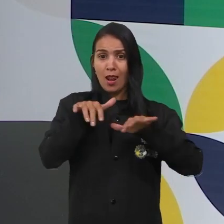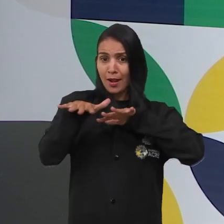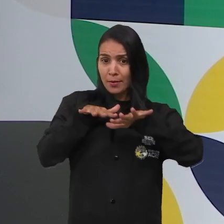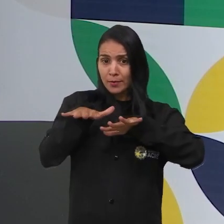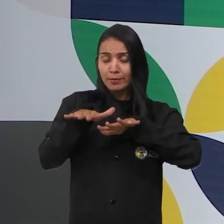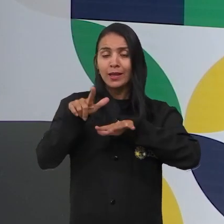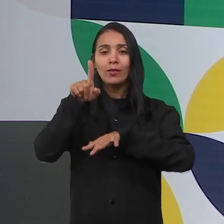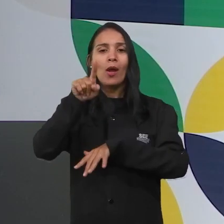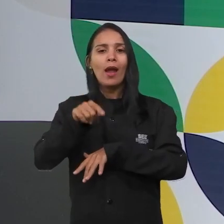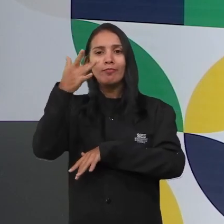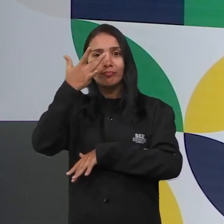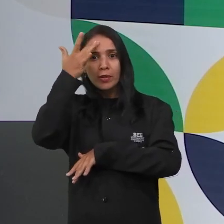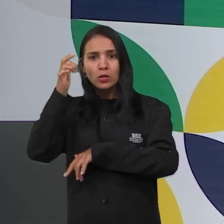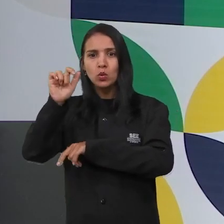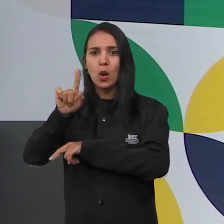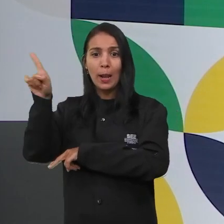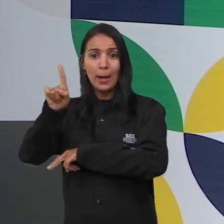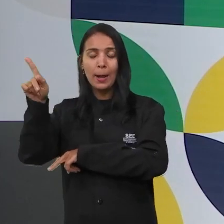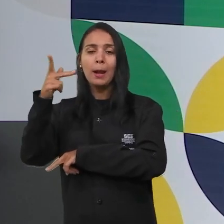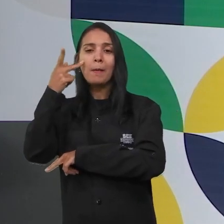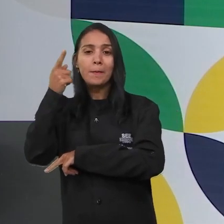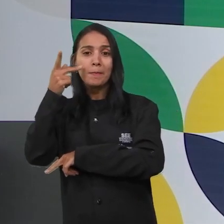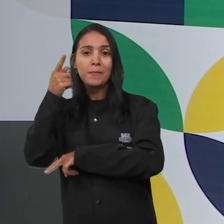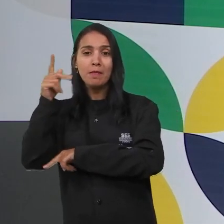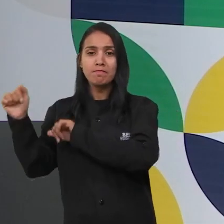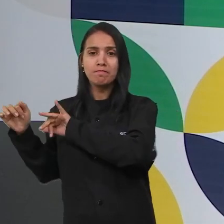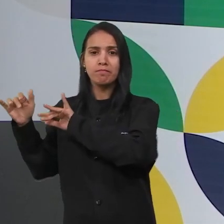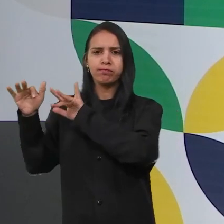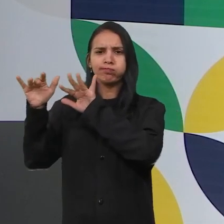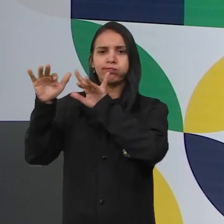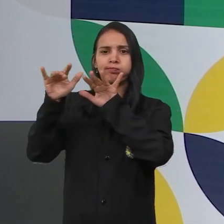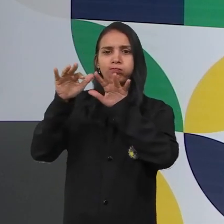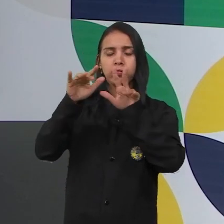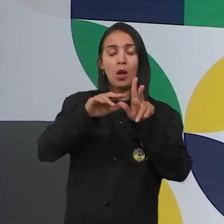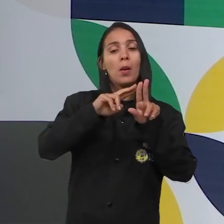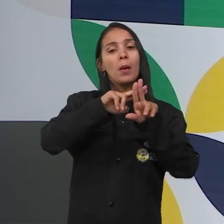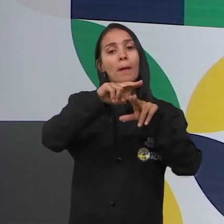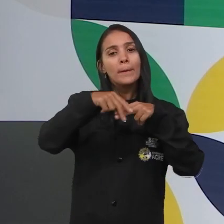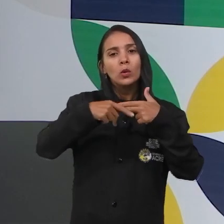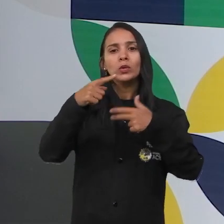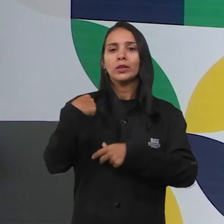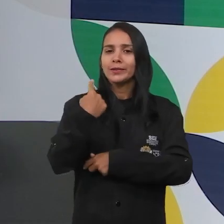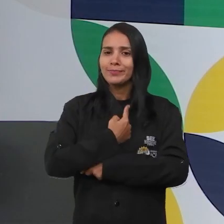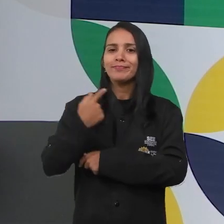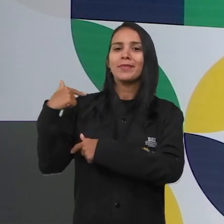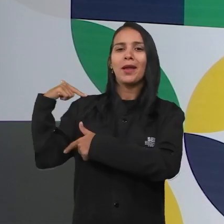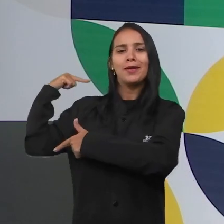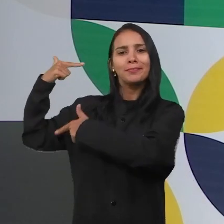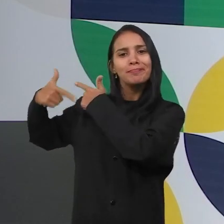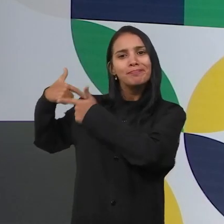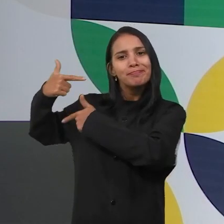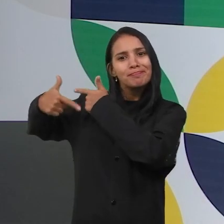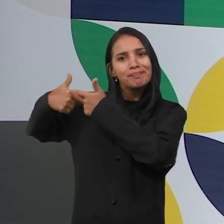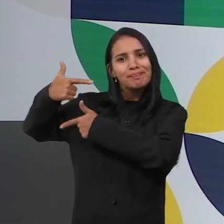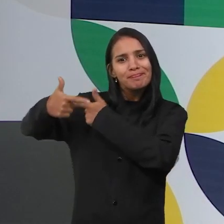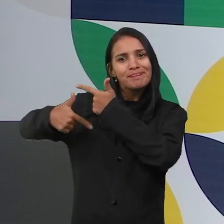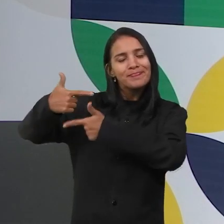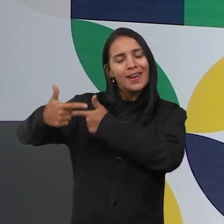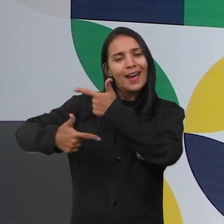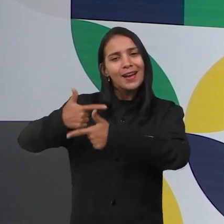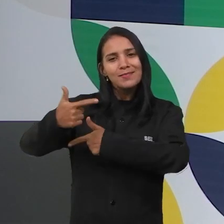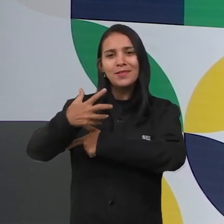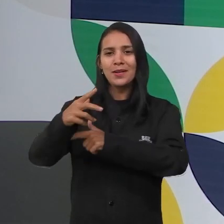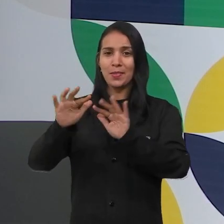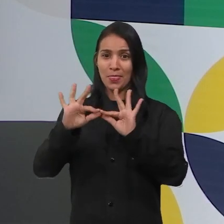que saíam lá do Ceará. Então, muitos dos nossos antepassados, muitos dos nossos familiares